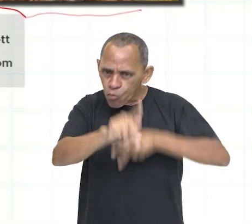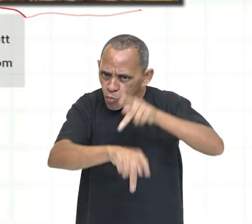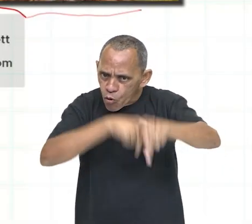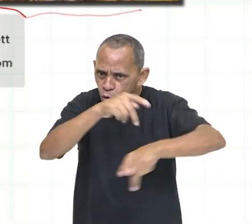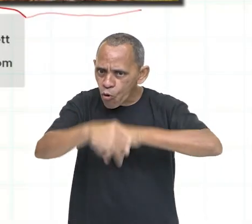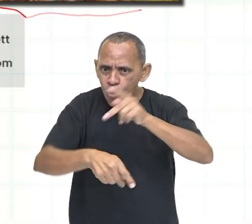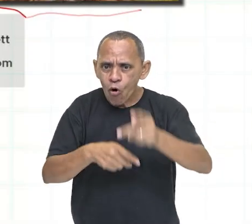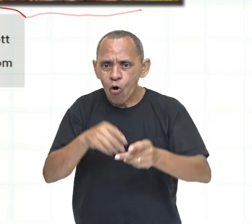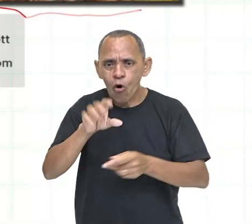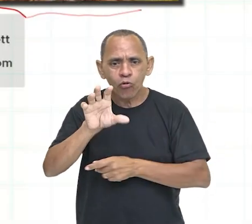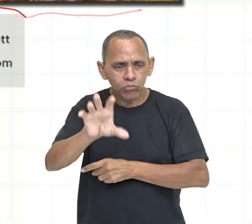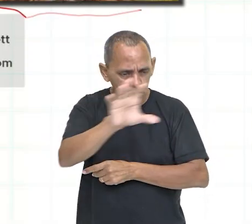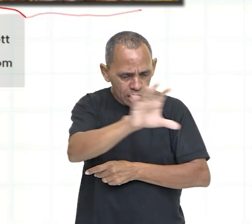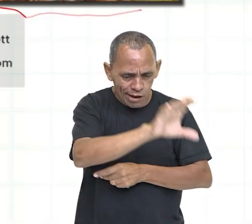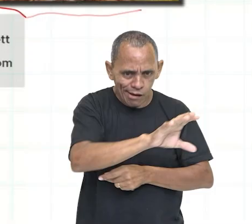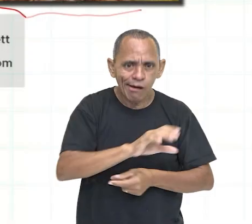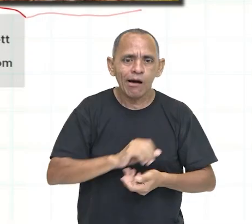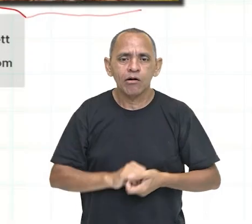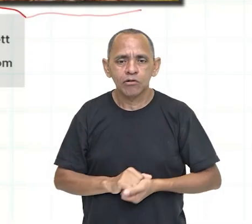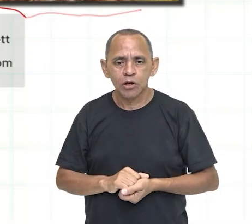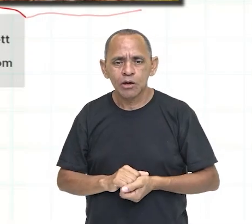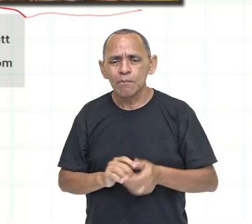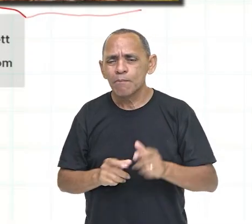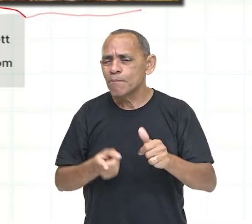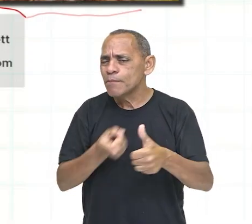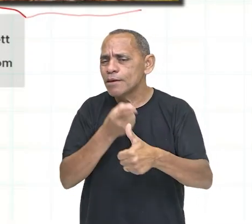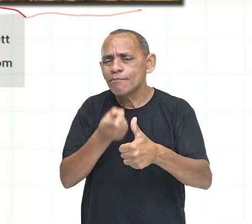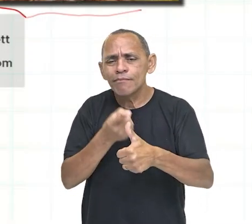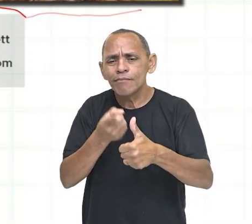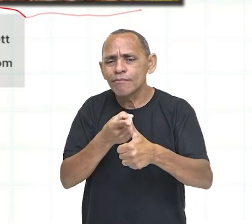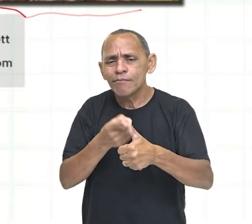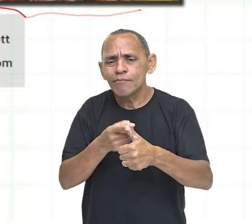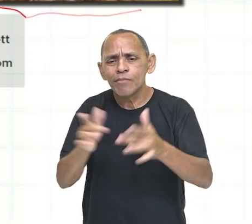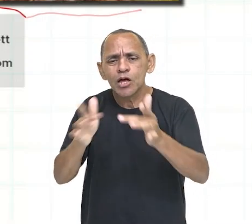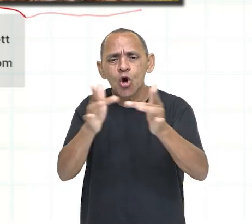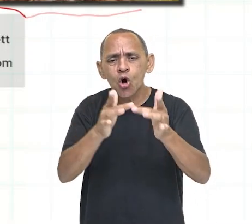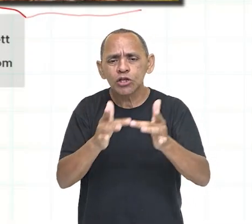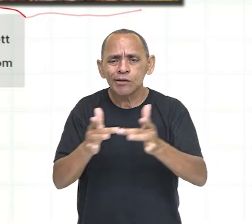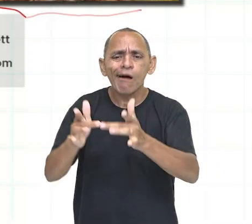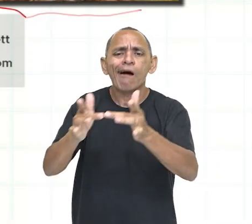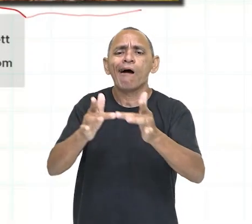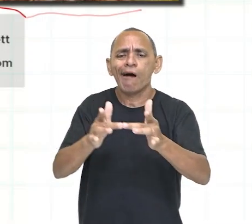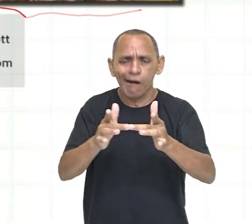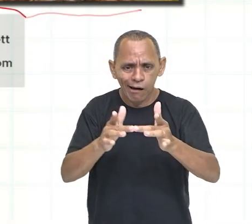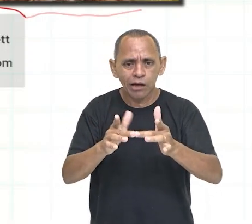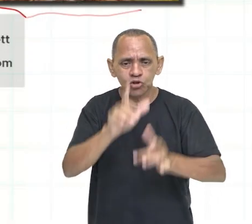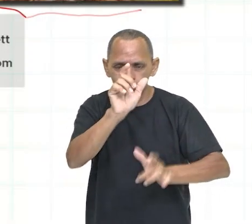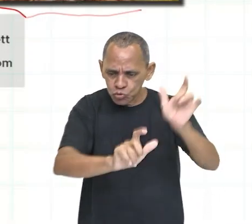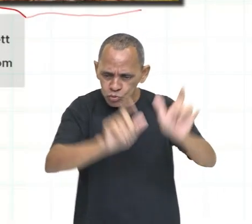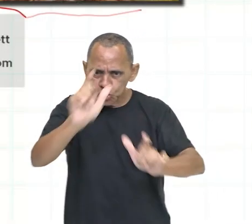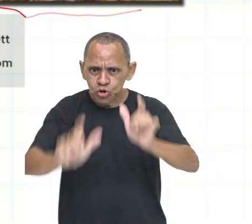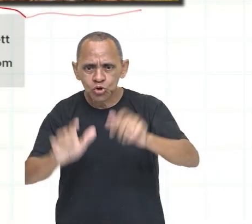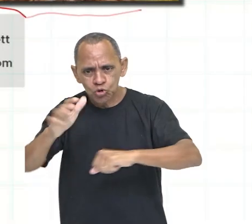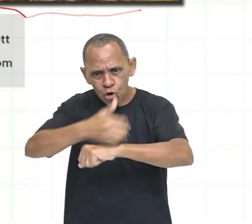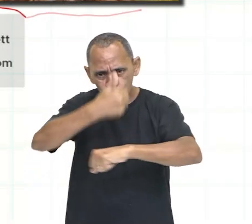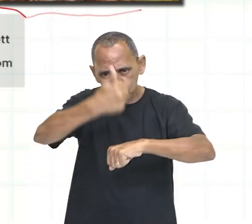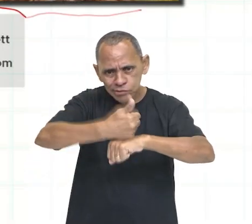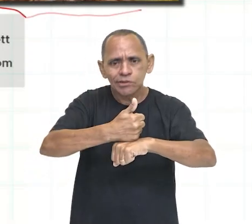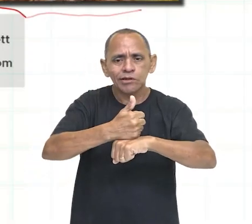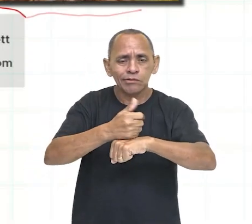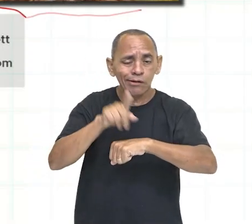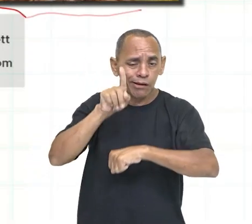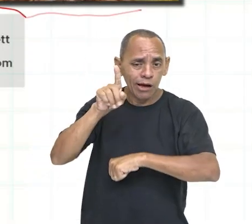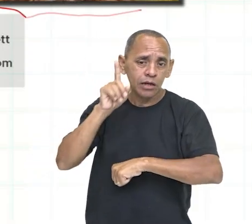primeiros contatos, né, com as pessoas que estavam colonizando os Estados Unidos. Então, isso é um pouquinho